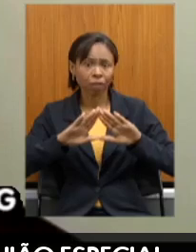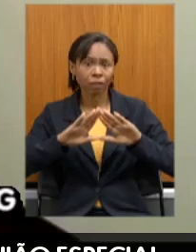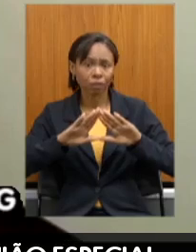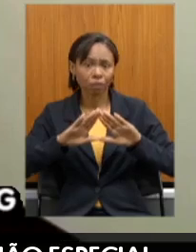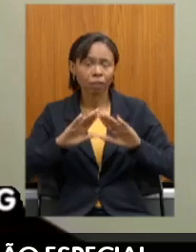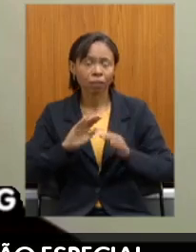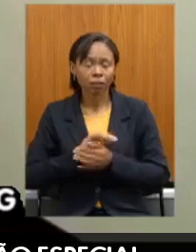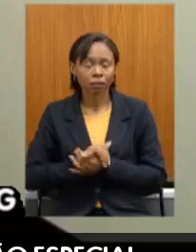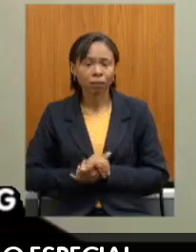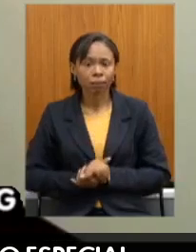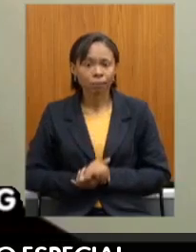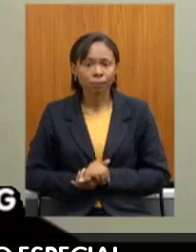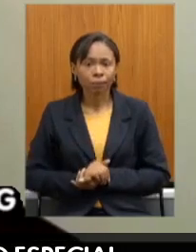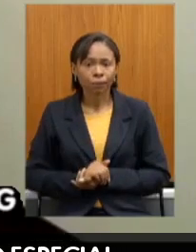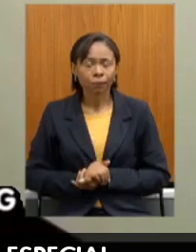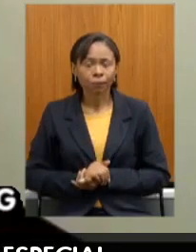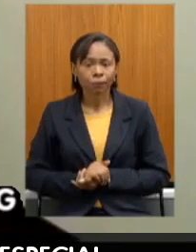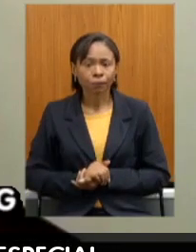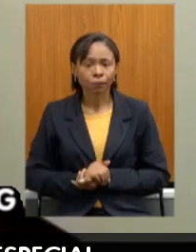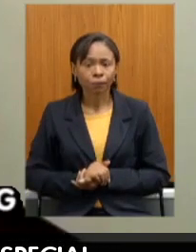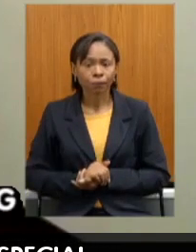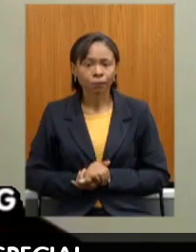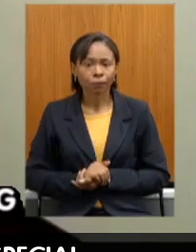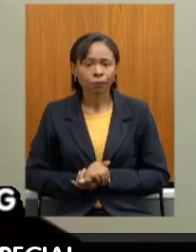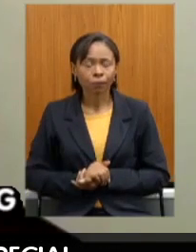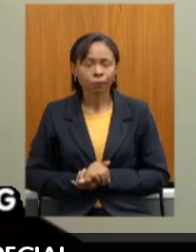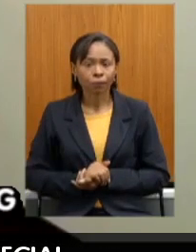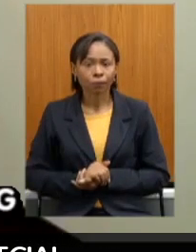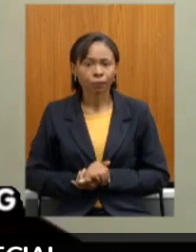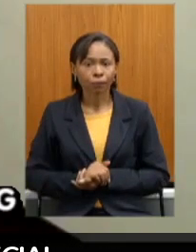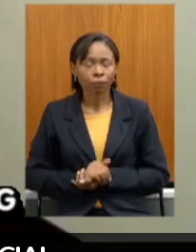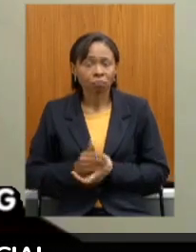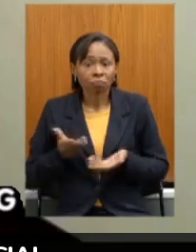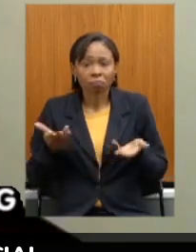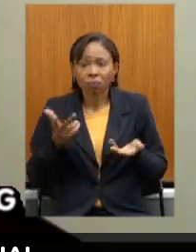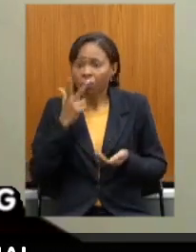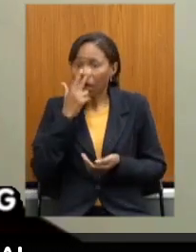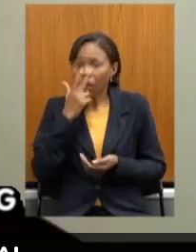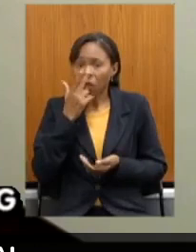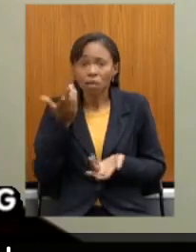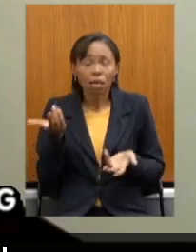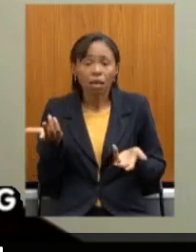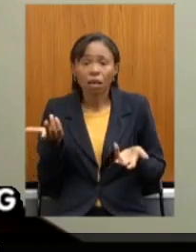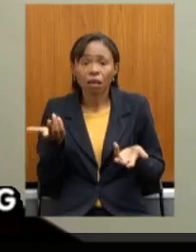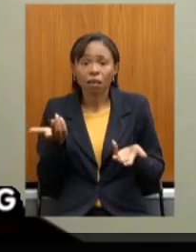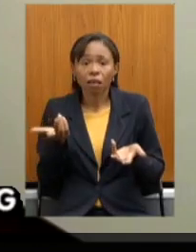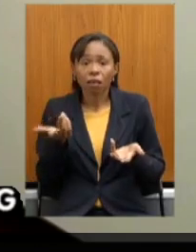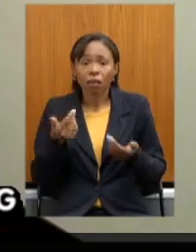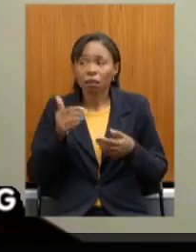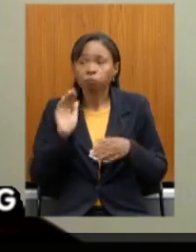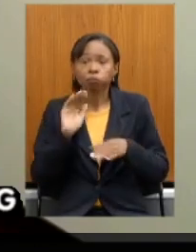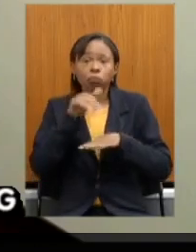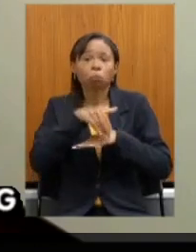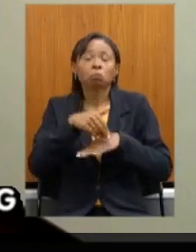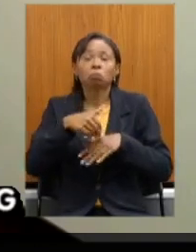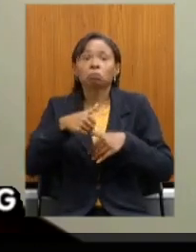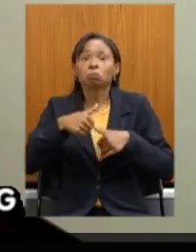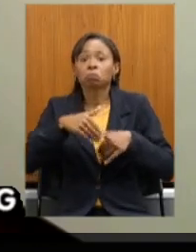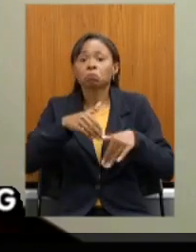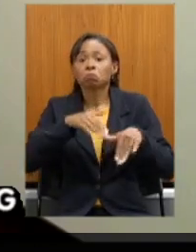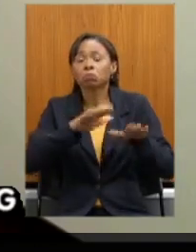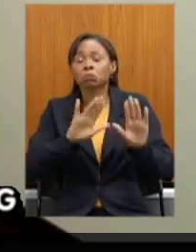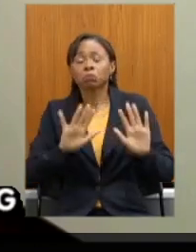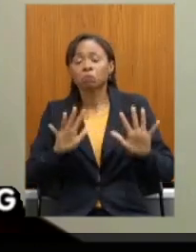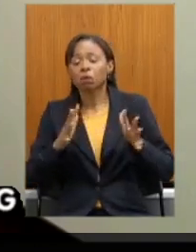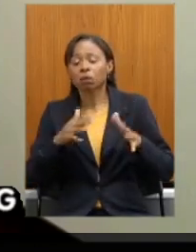Ressalta-se, é passar a boiada, é brincar com a inteligência dos servidores e dos